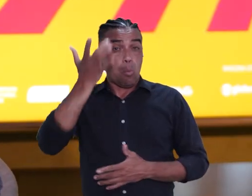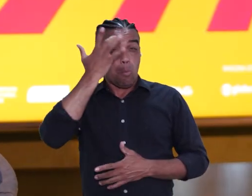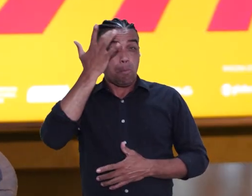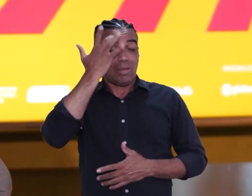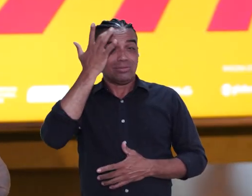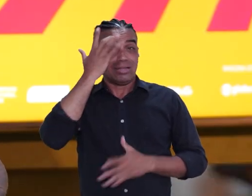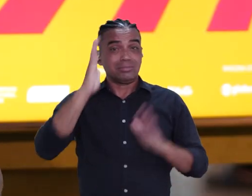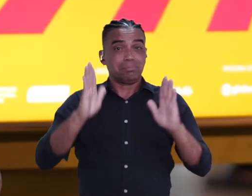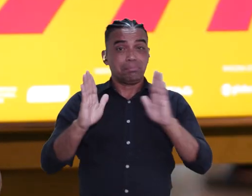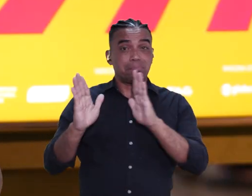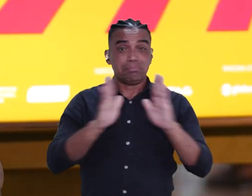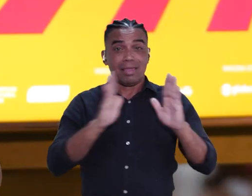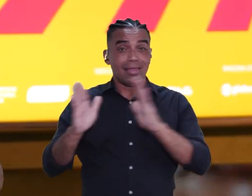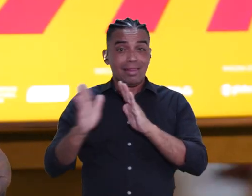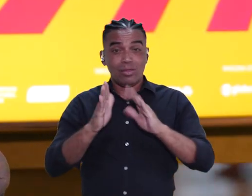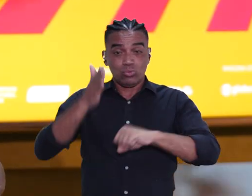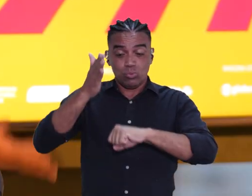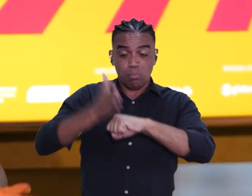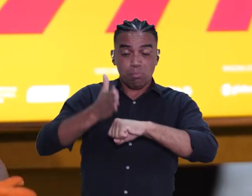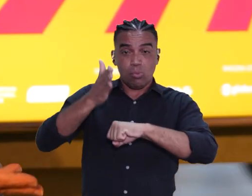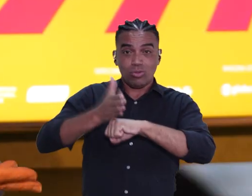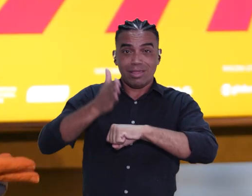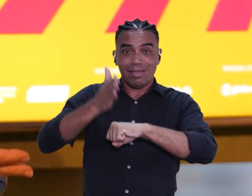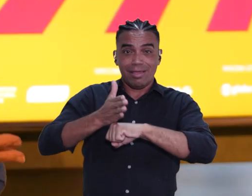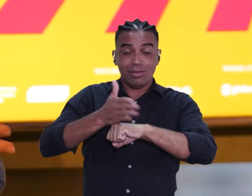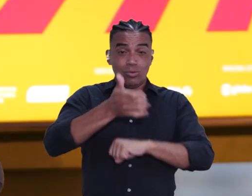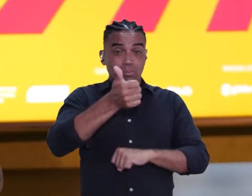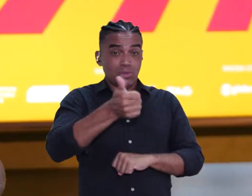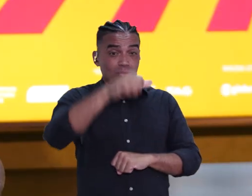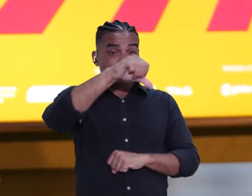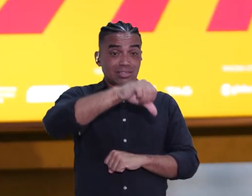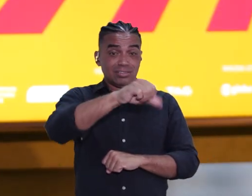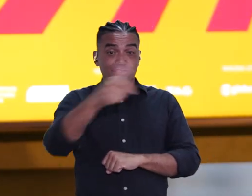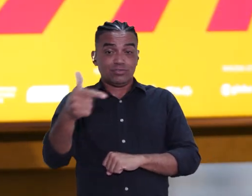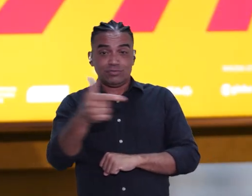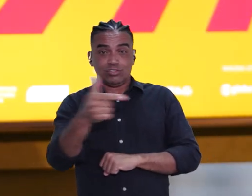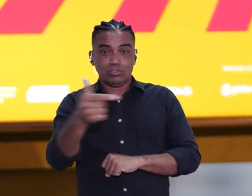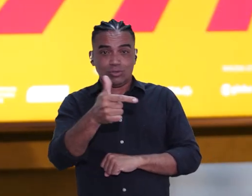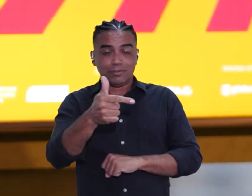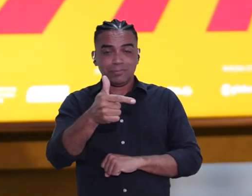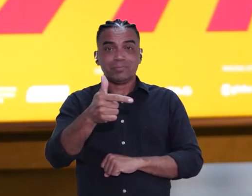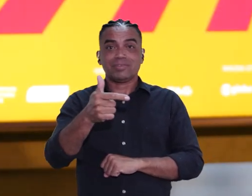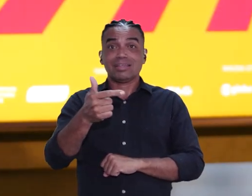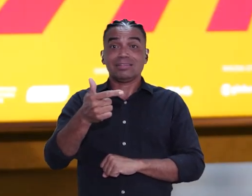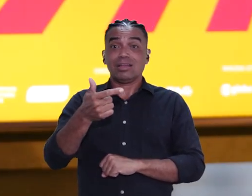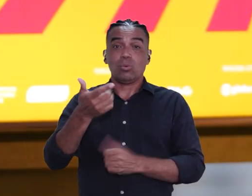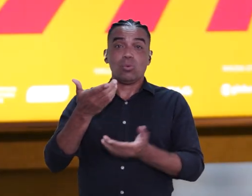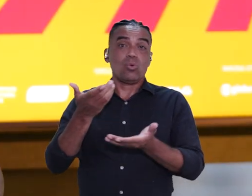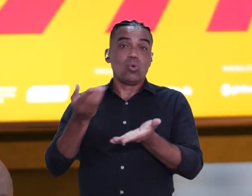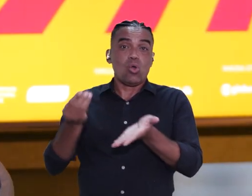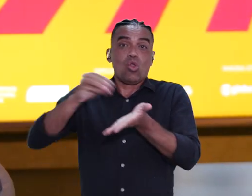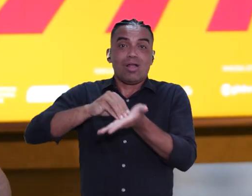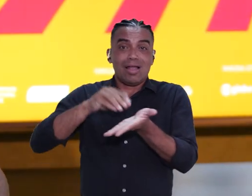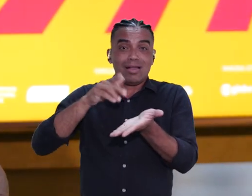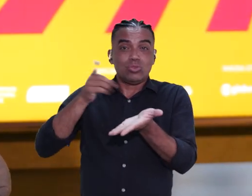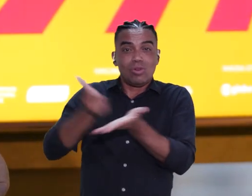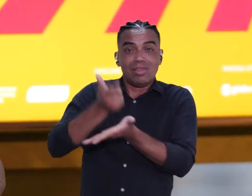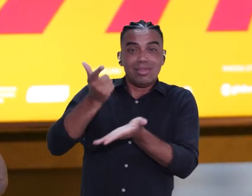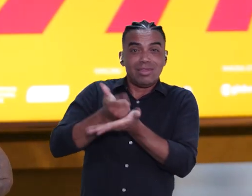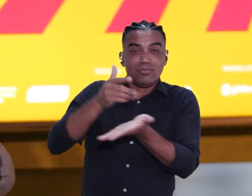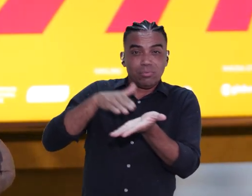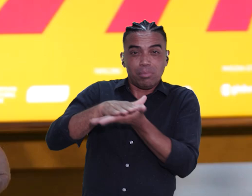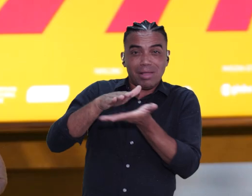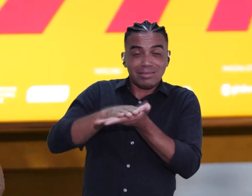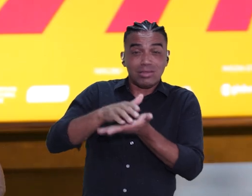do modernismo que tinha iniciado em 22 e que, a essa altura, lançado num livro em 1930, dá